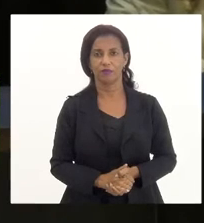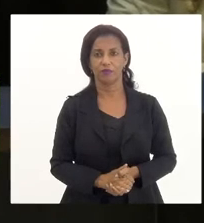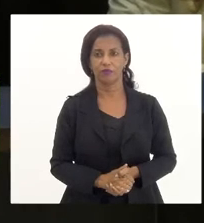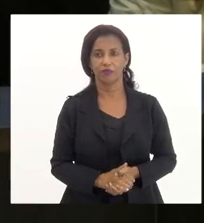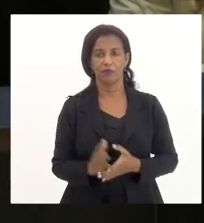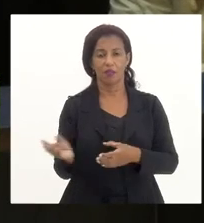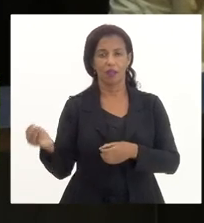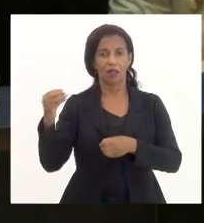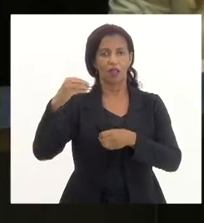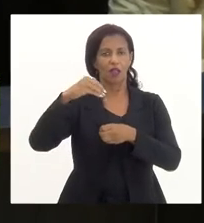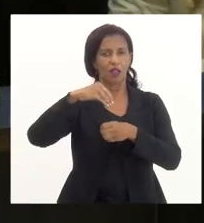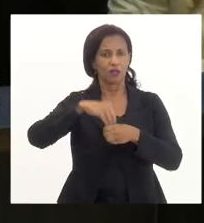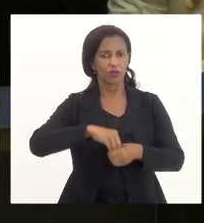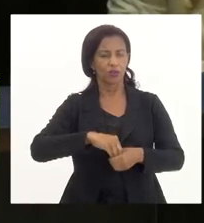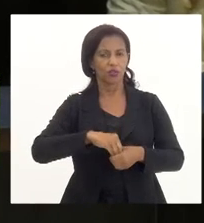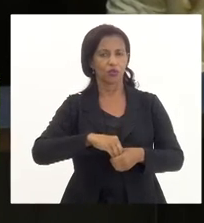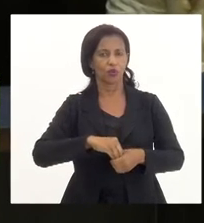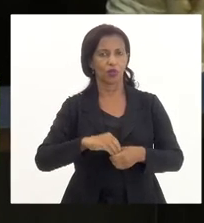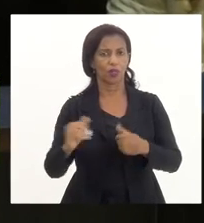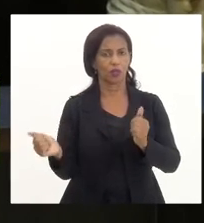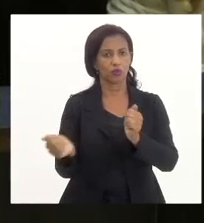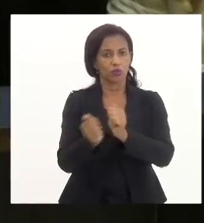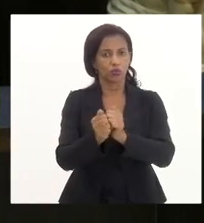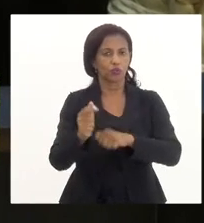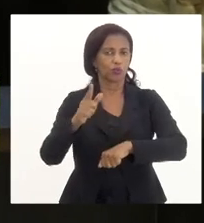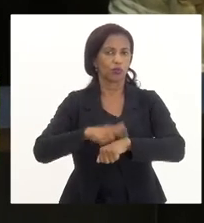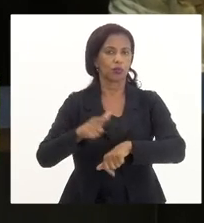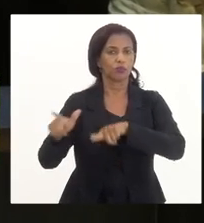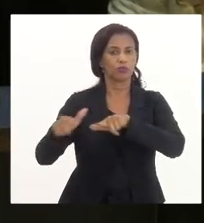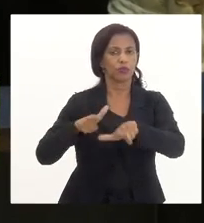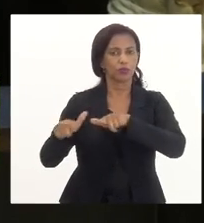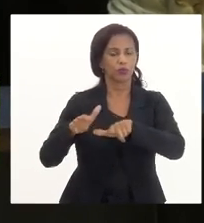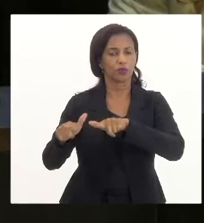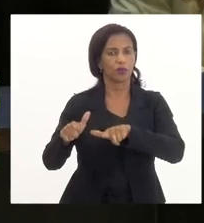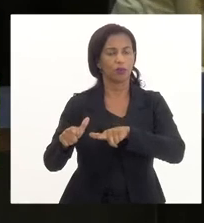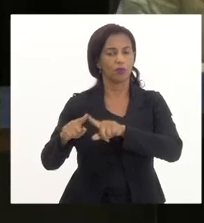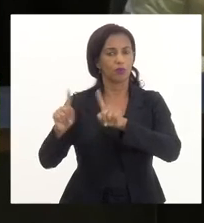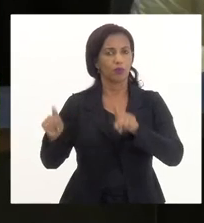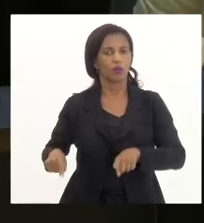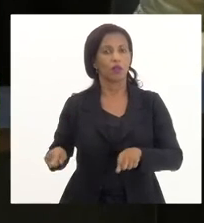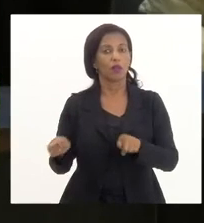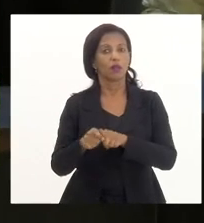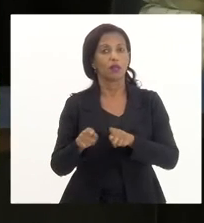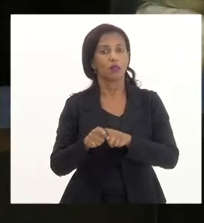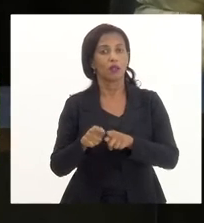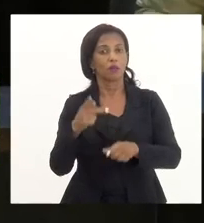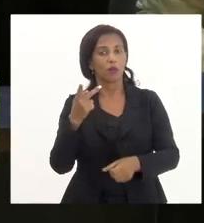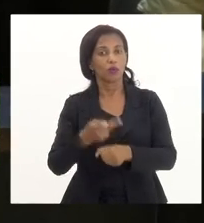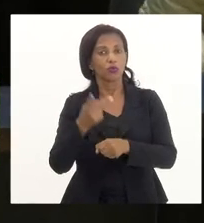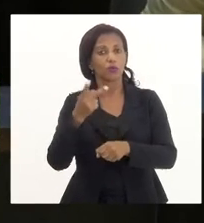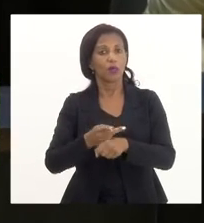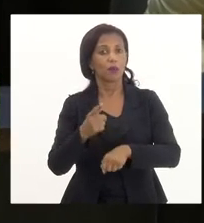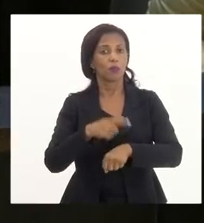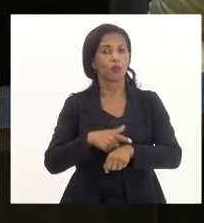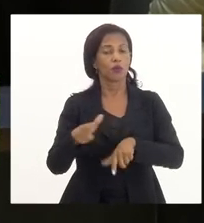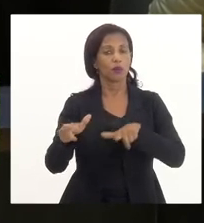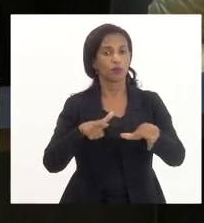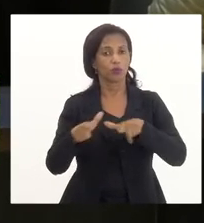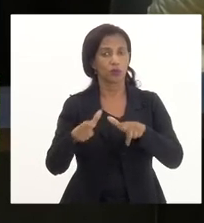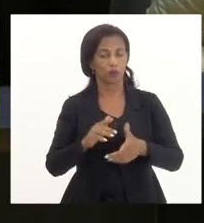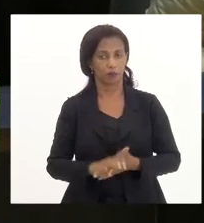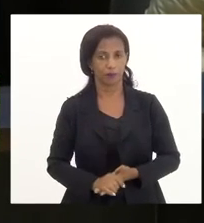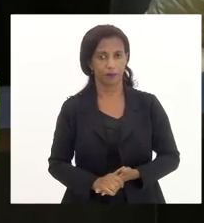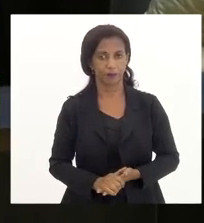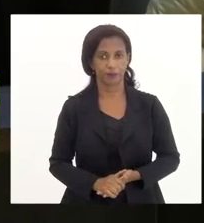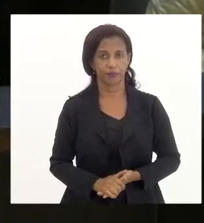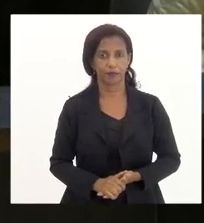e adicionais remuneratórios vinculados exclusivamente ao tempo de serviço dos Servidores inclusive as gratificações por tempo de serviço devem ser